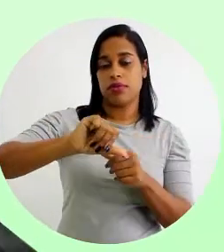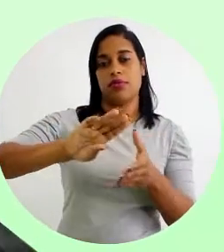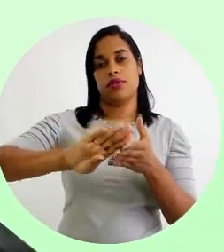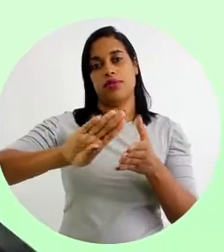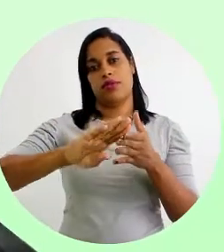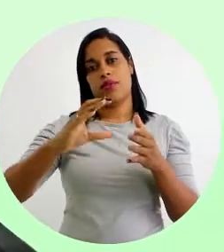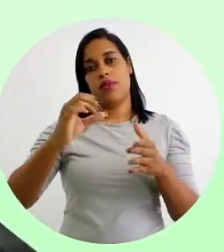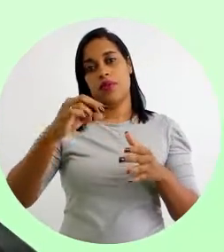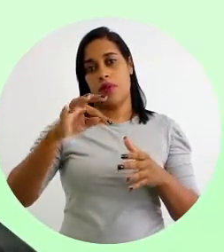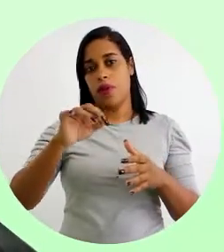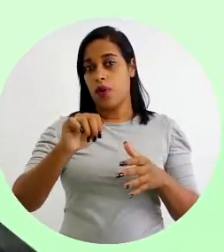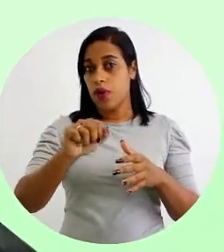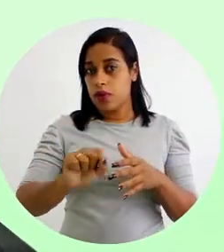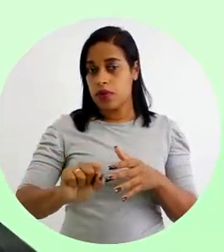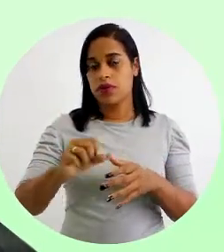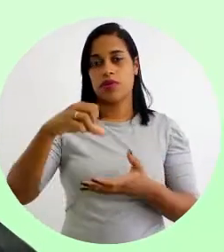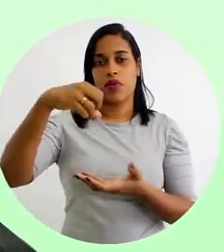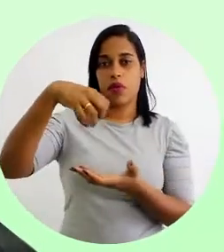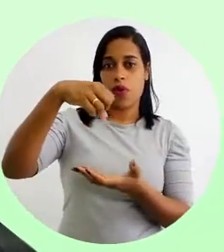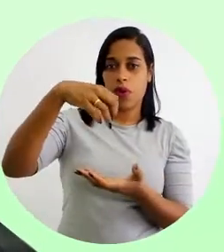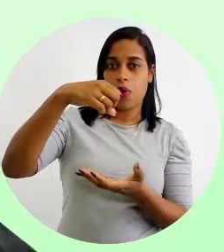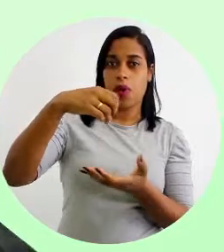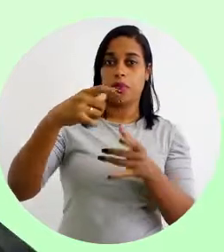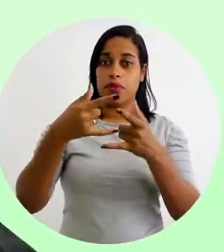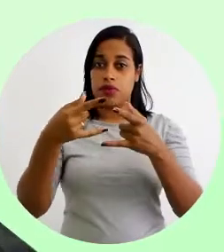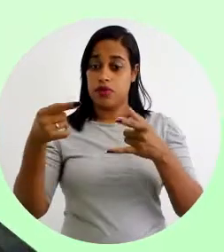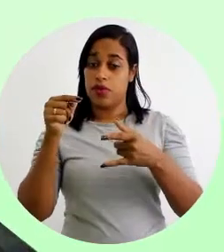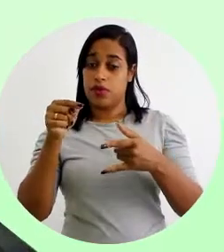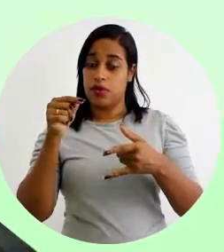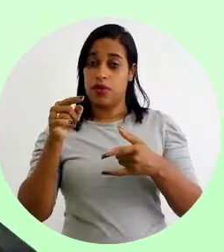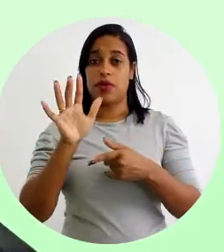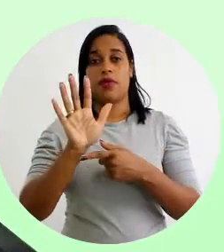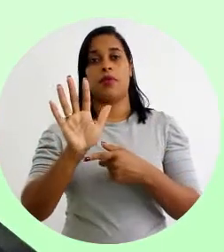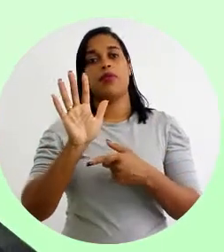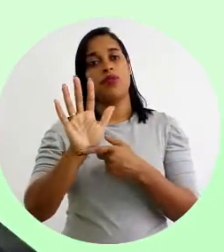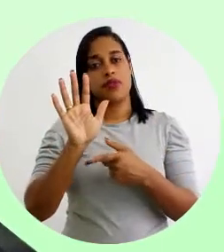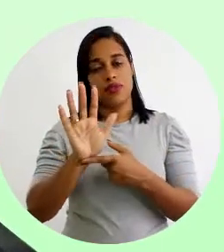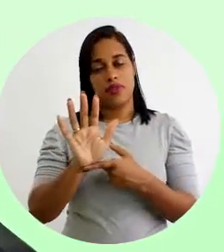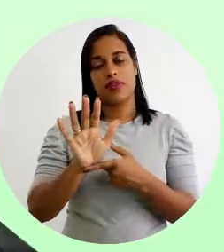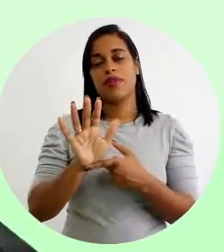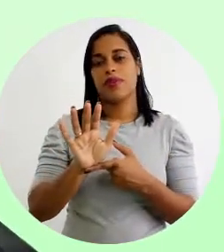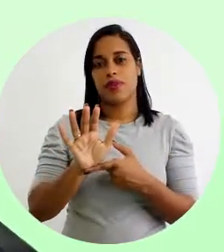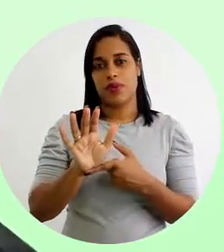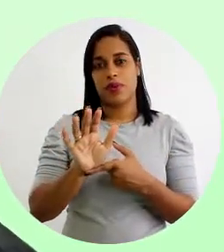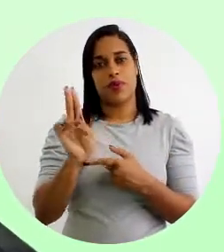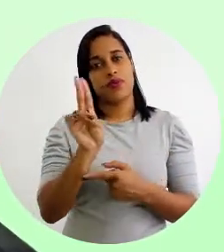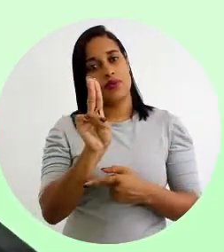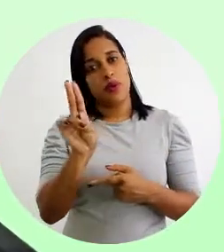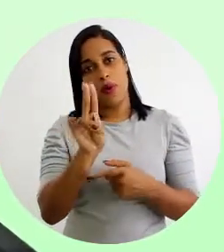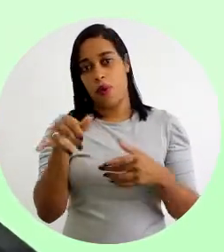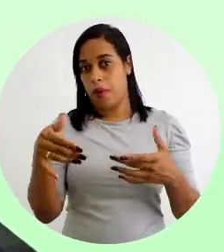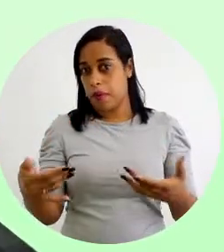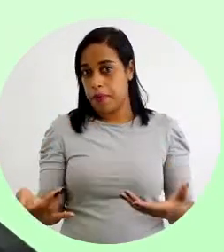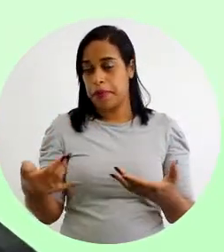dessa prestação de conta. Vai tirar uma cópia do cheque, porque lá no cheque está mostrando